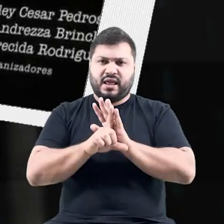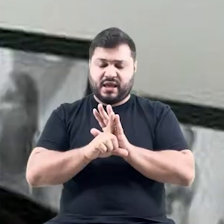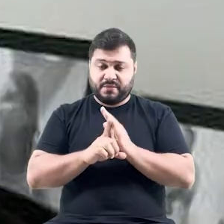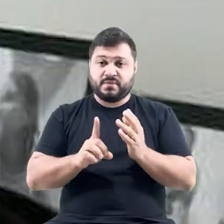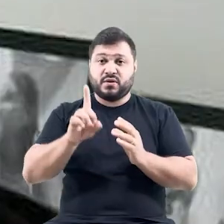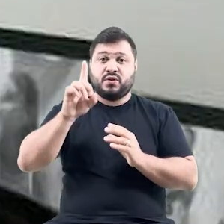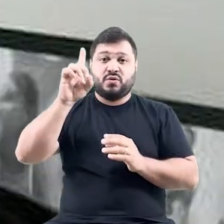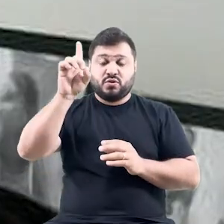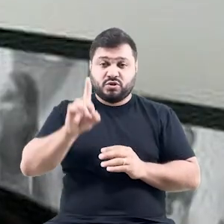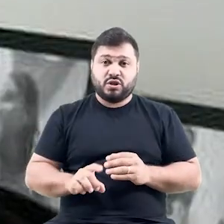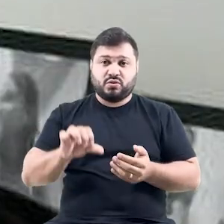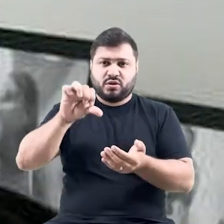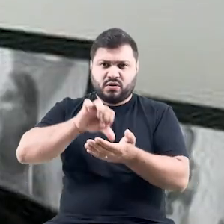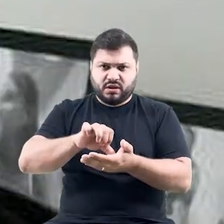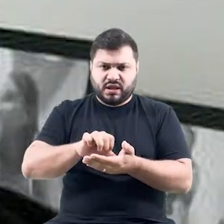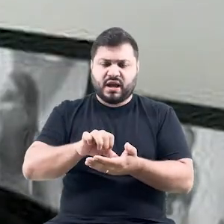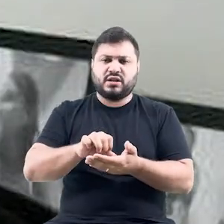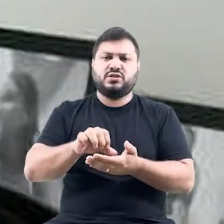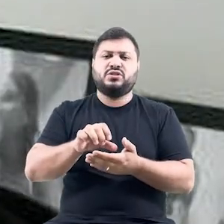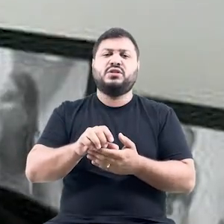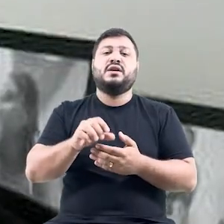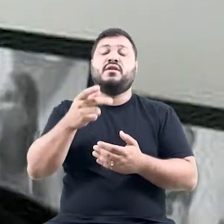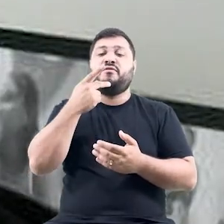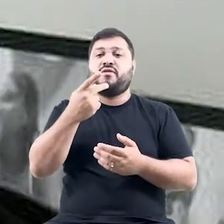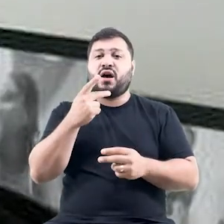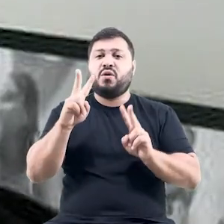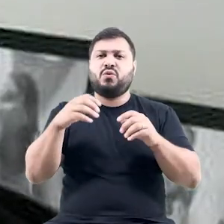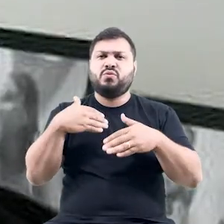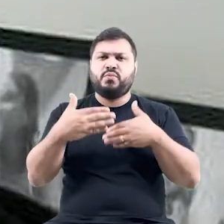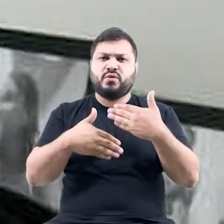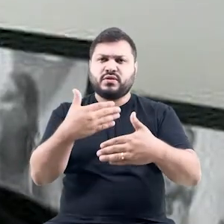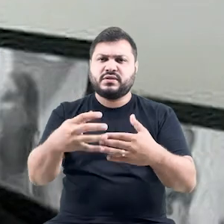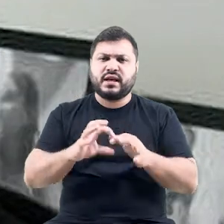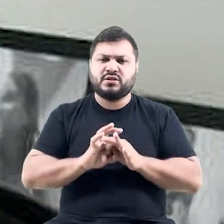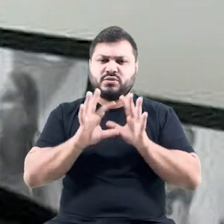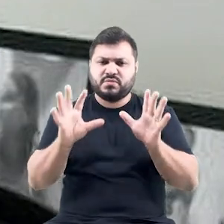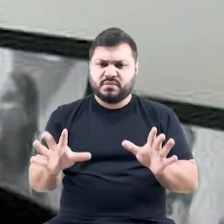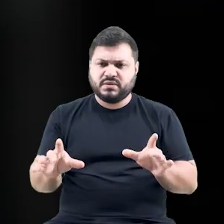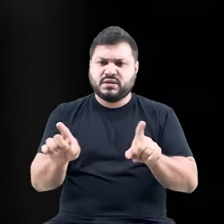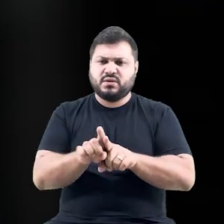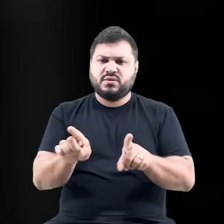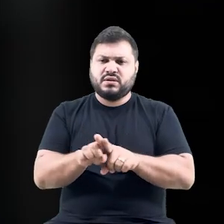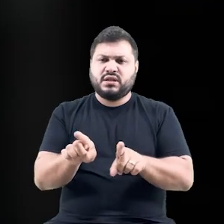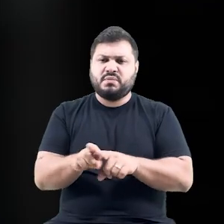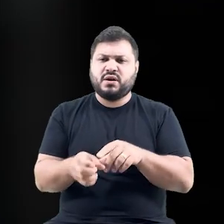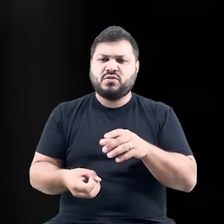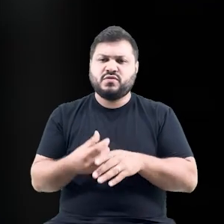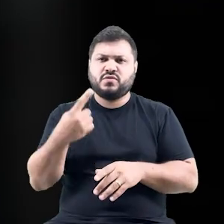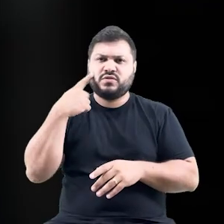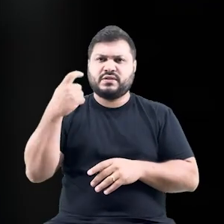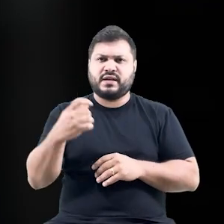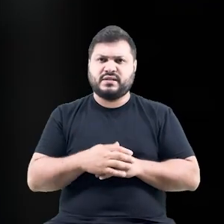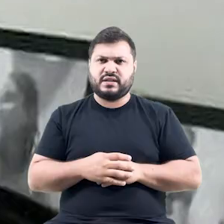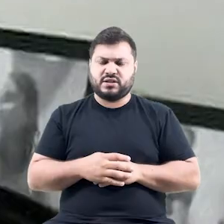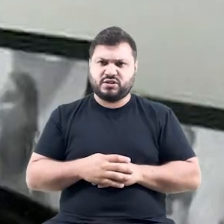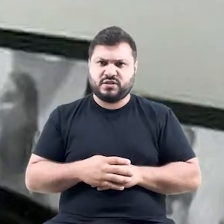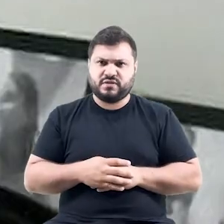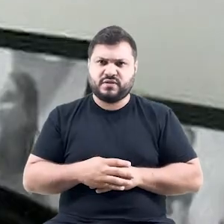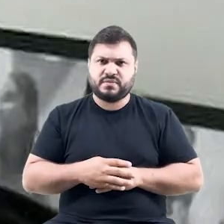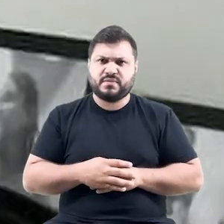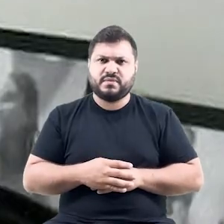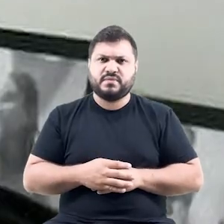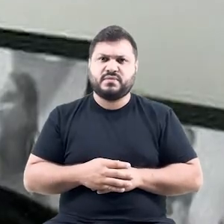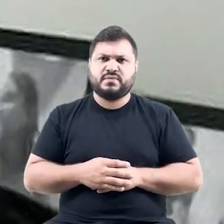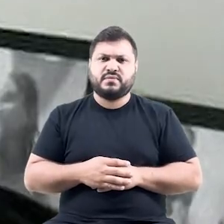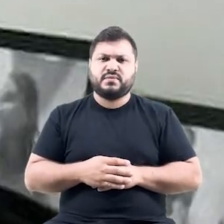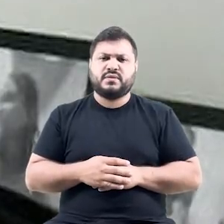lei. O diretor da unidade, Rodrigo Inácio, falou do processo de permissão e dos frutos da iniciativa. Não houve